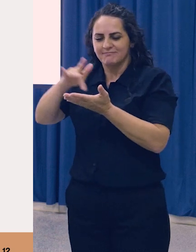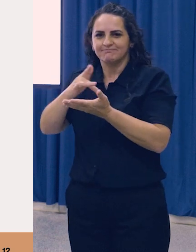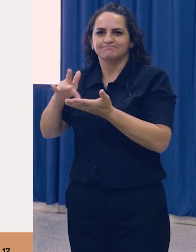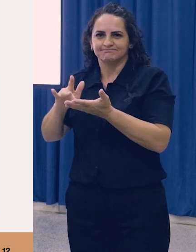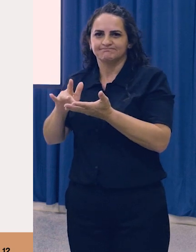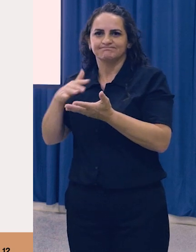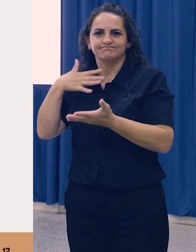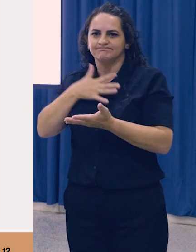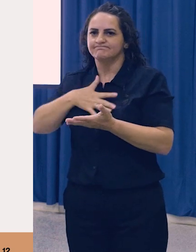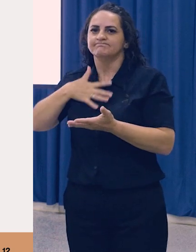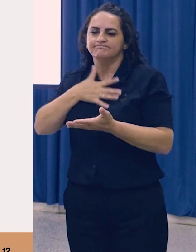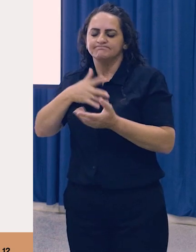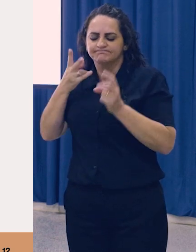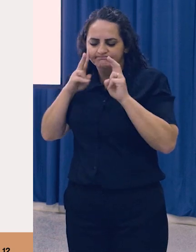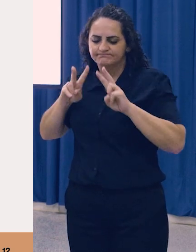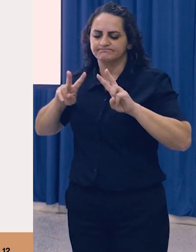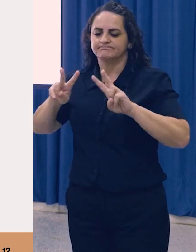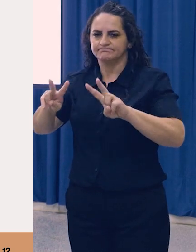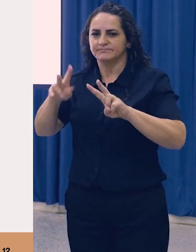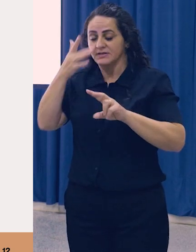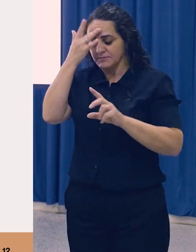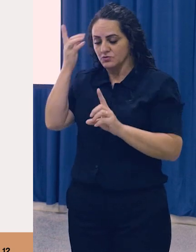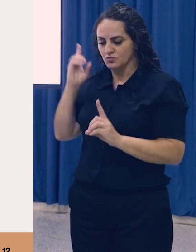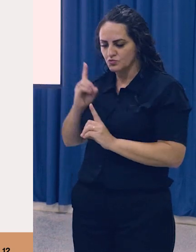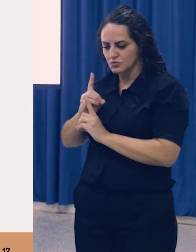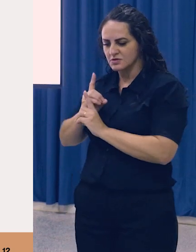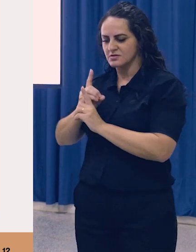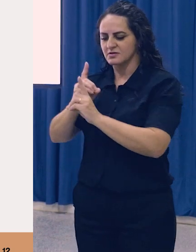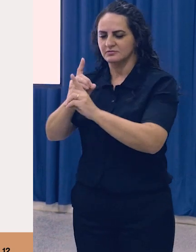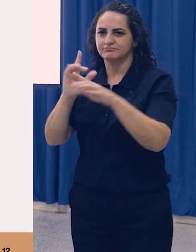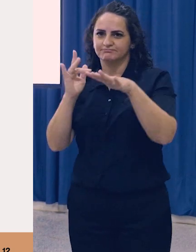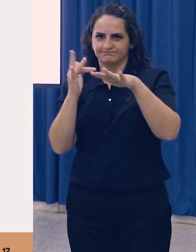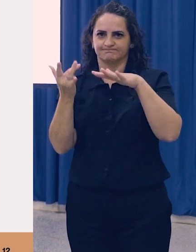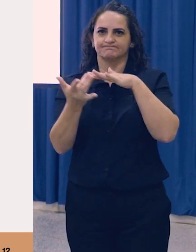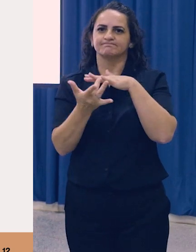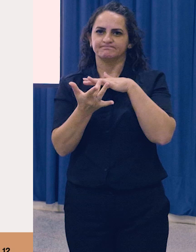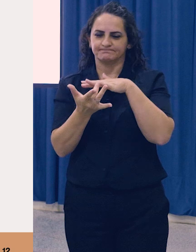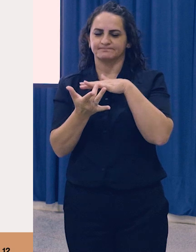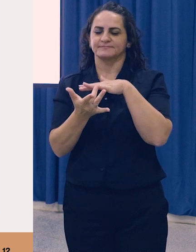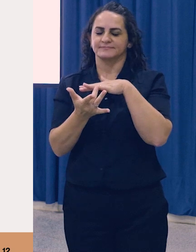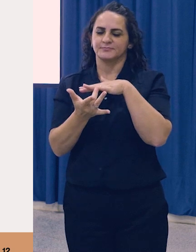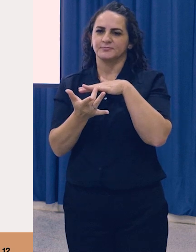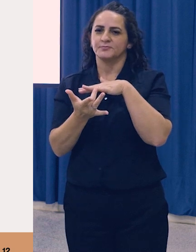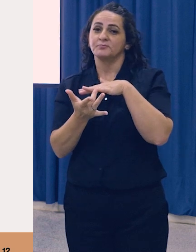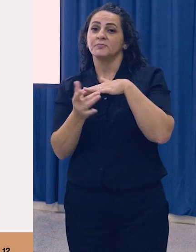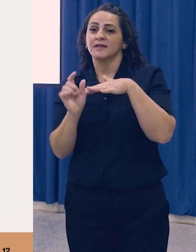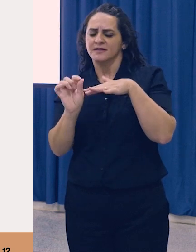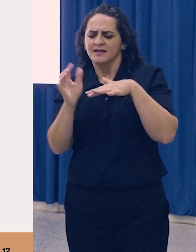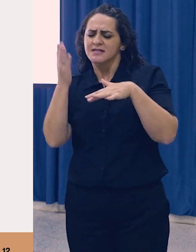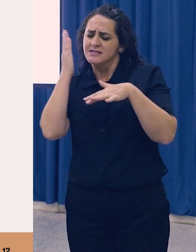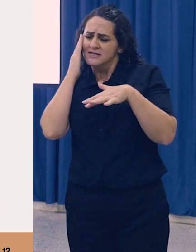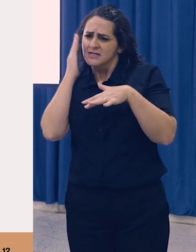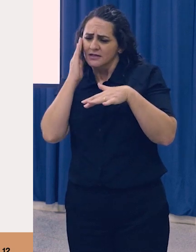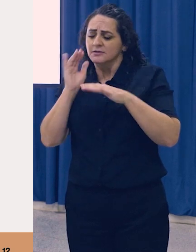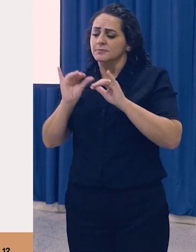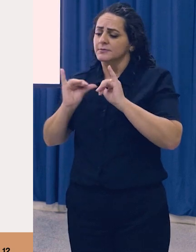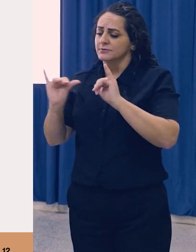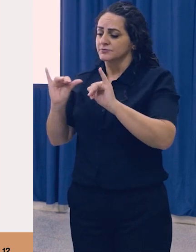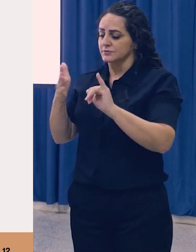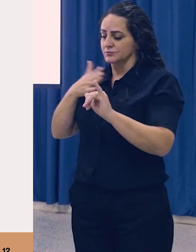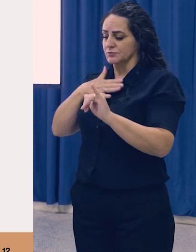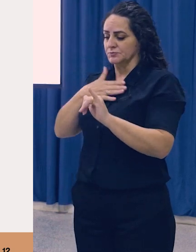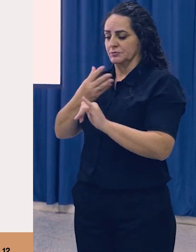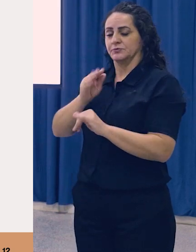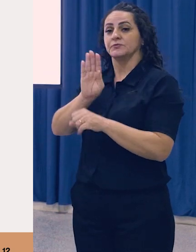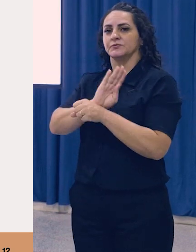muito de ver certos seguidores por essas redes sociais. Então, assim, eu sei que para a divulgação do meu